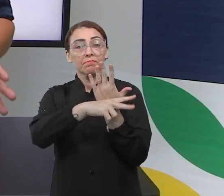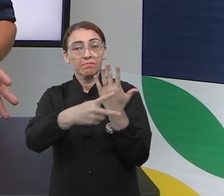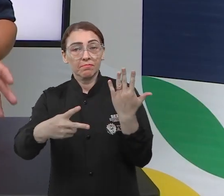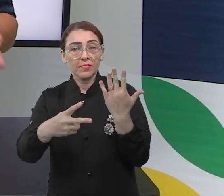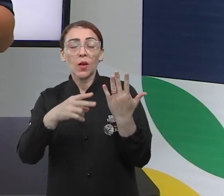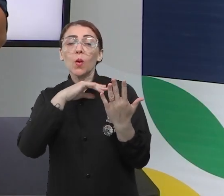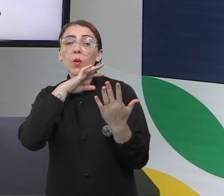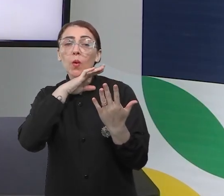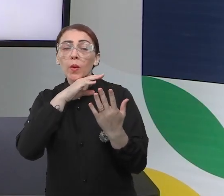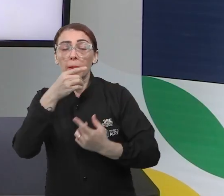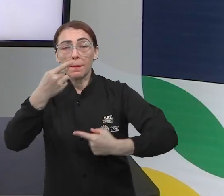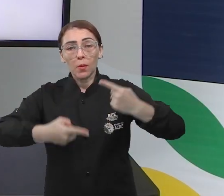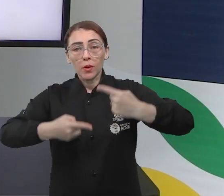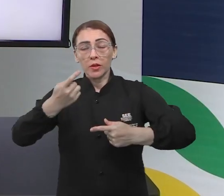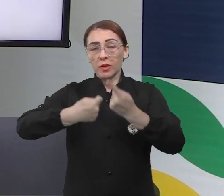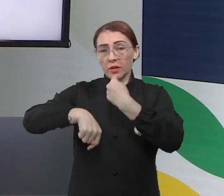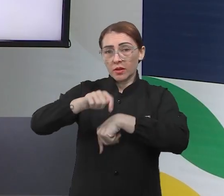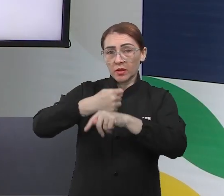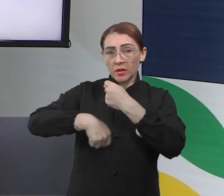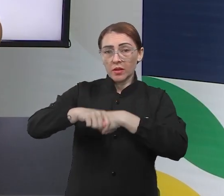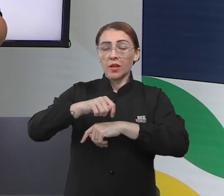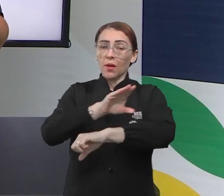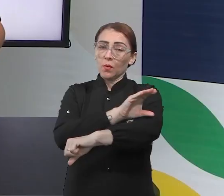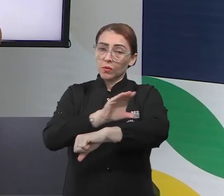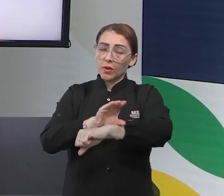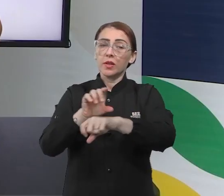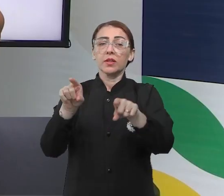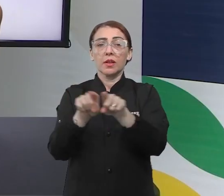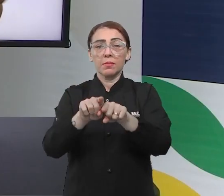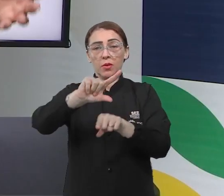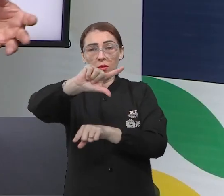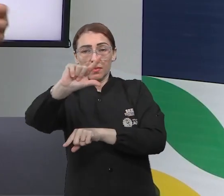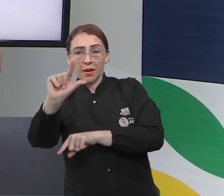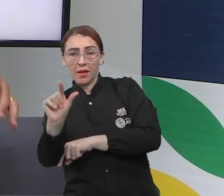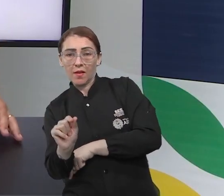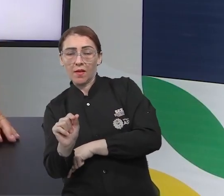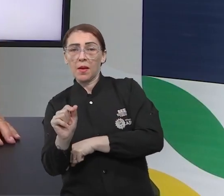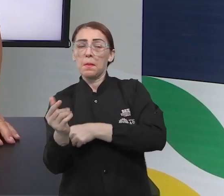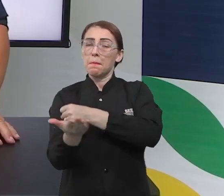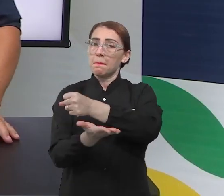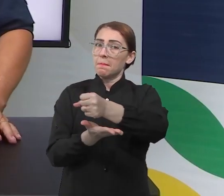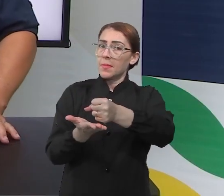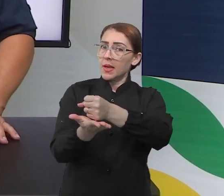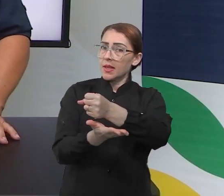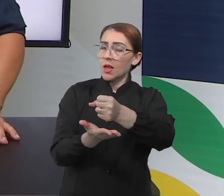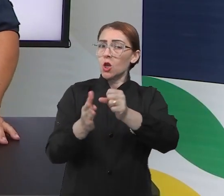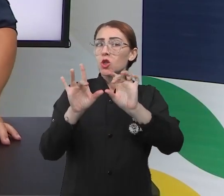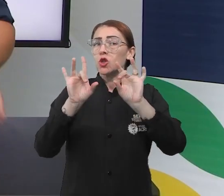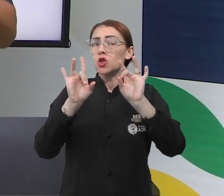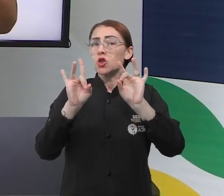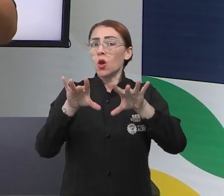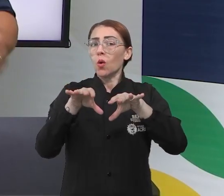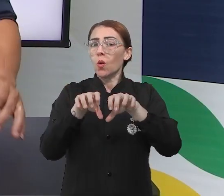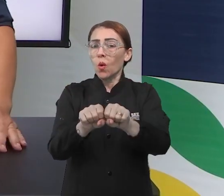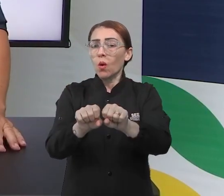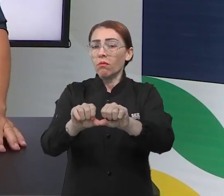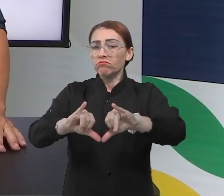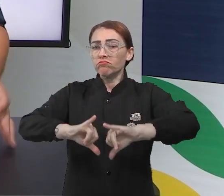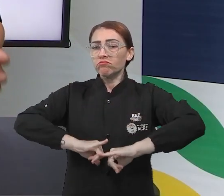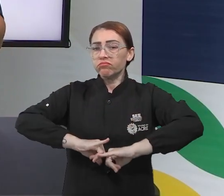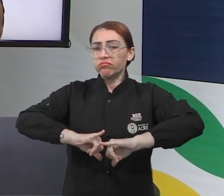terríveis, políticas, econômicas e culturais sobre a África. Basicamente, só o colonizado vai